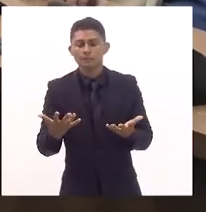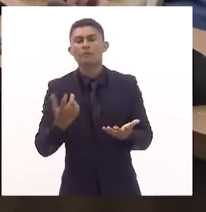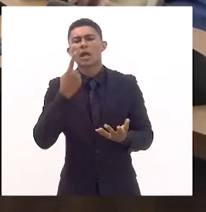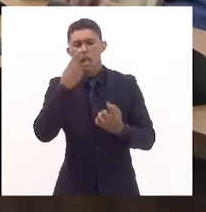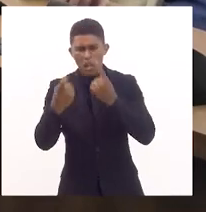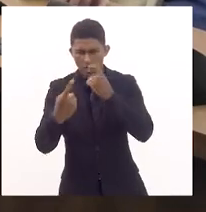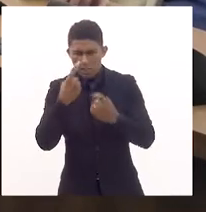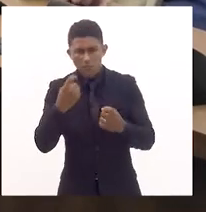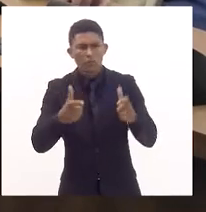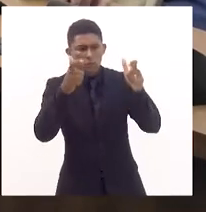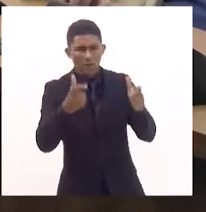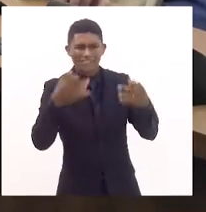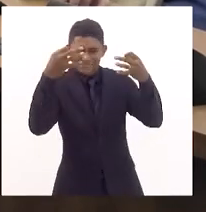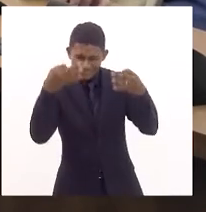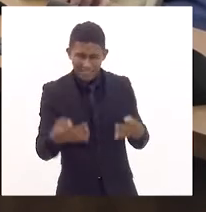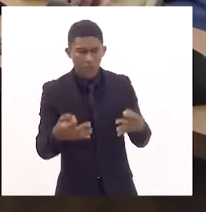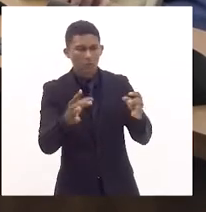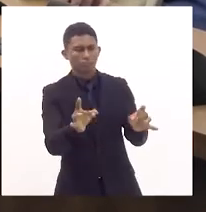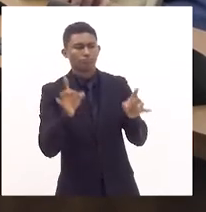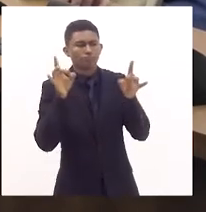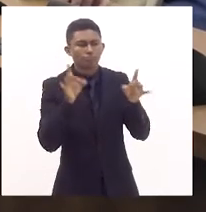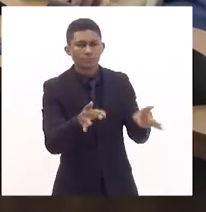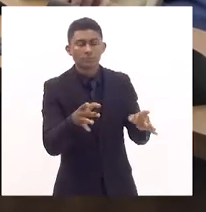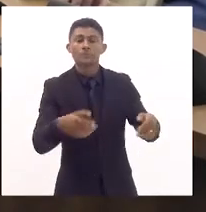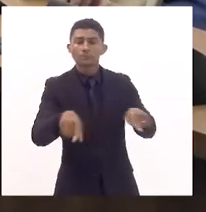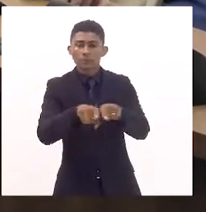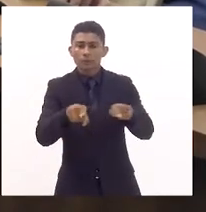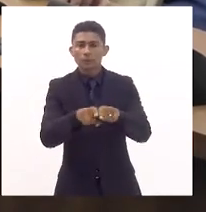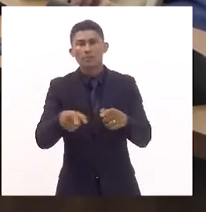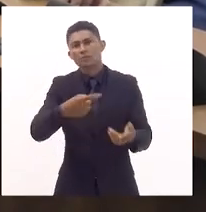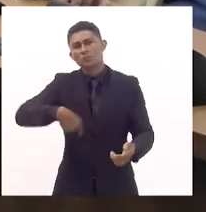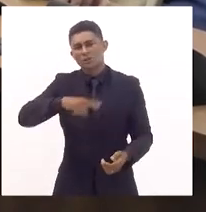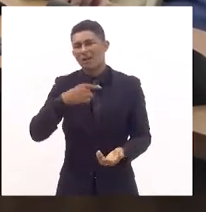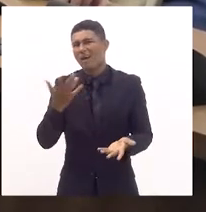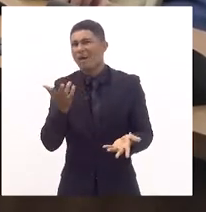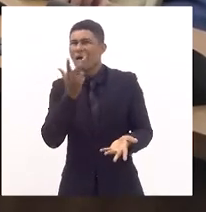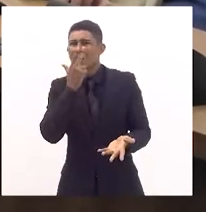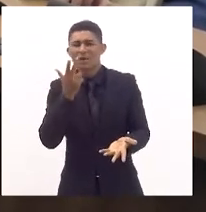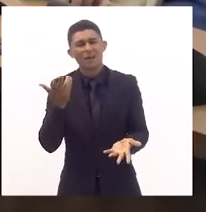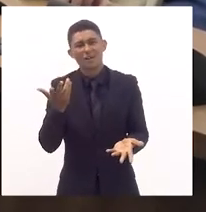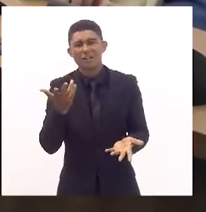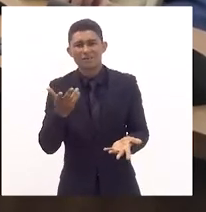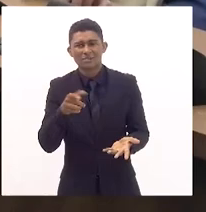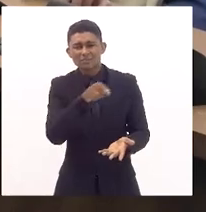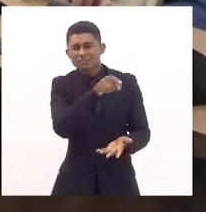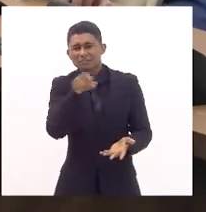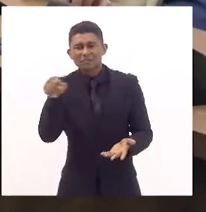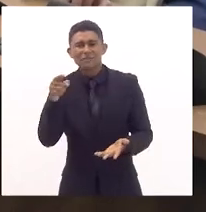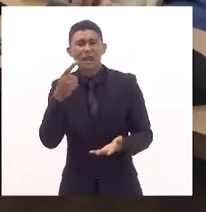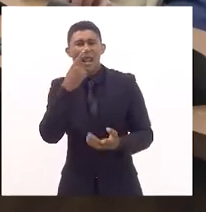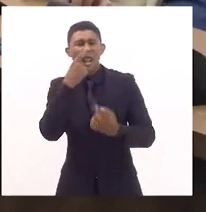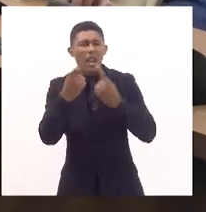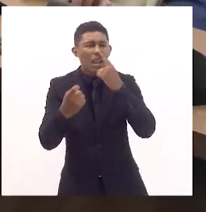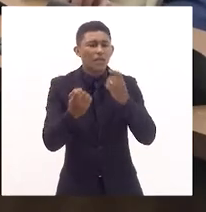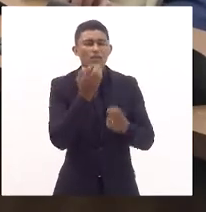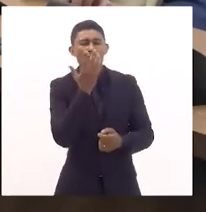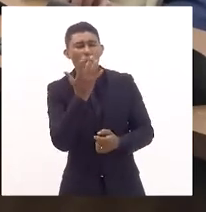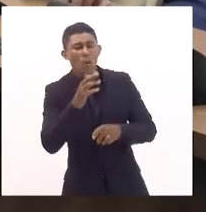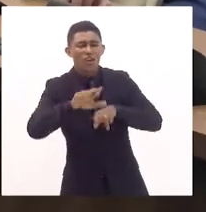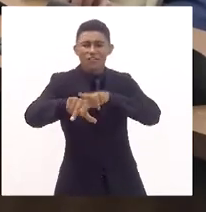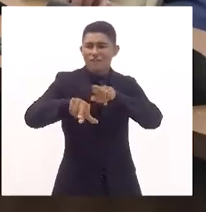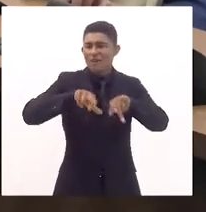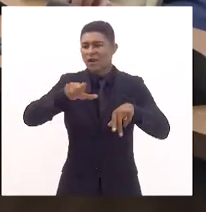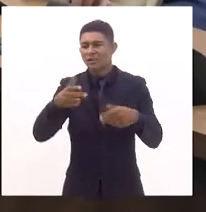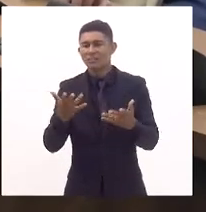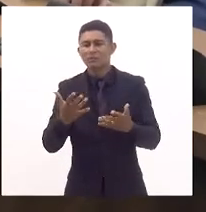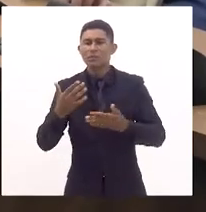forma mais correta. E que a gente pare com essa historinha aí de lixeiras coloridas, quando no final do dia vai tudo